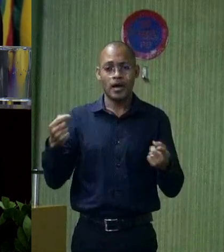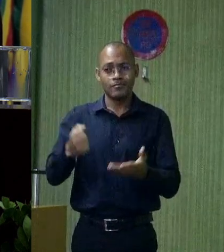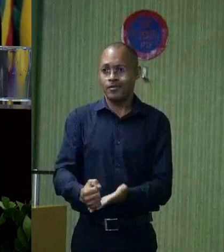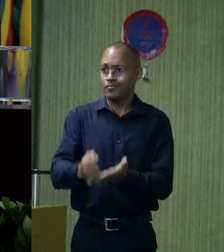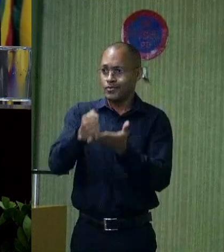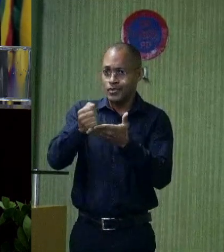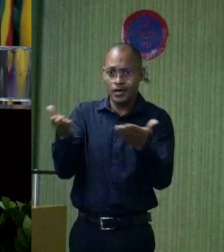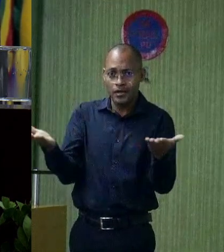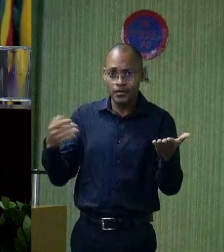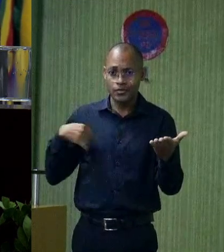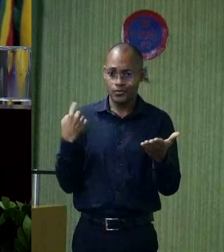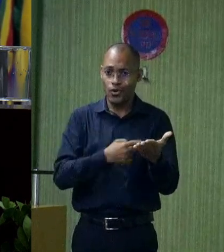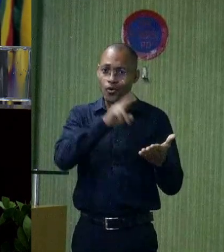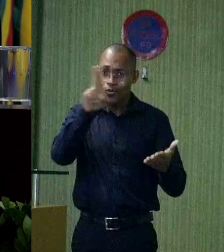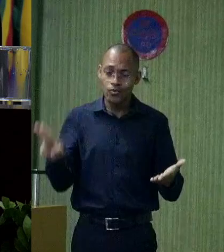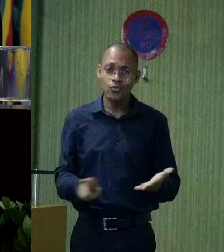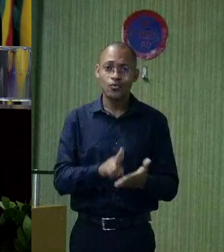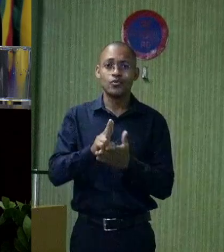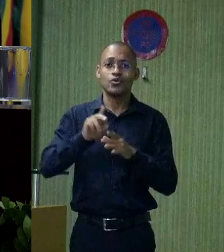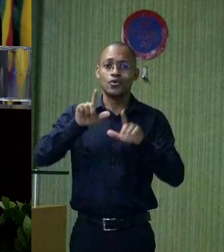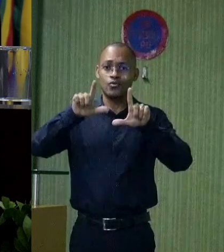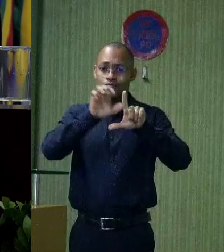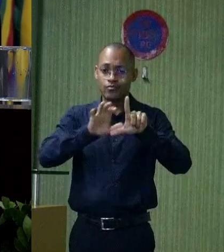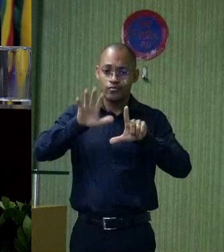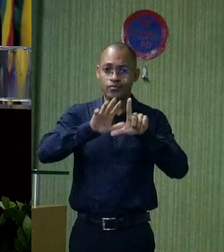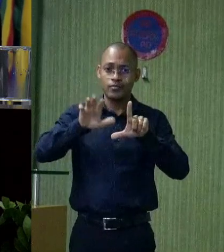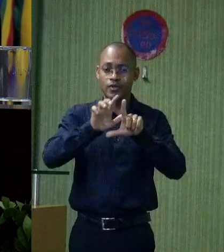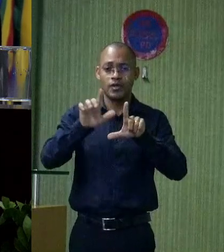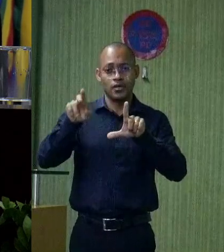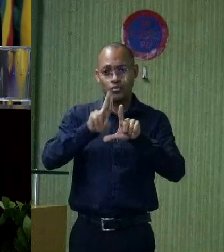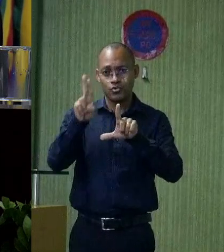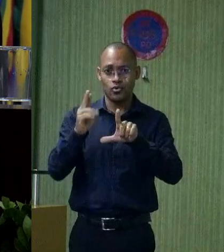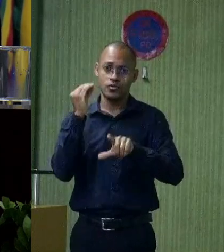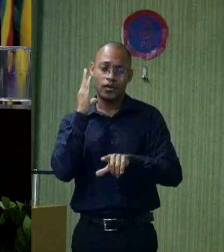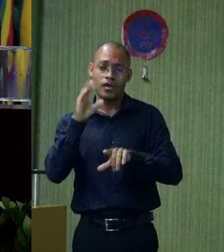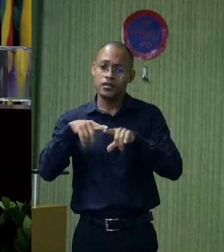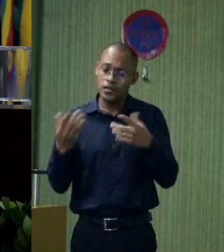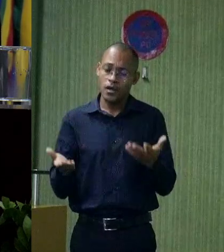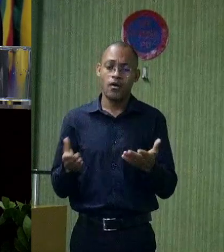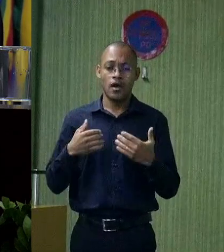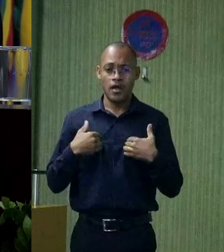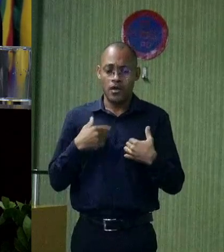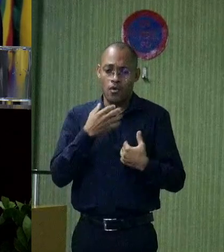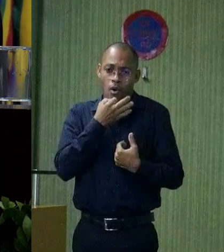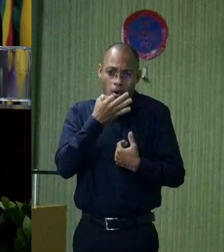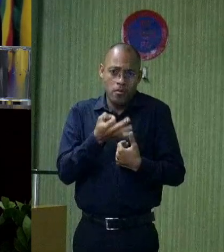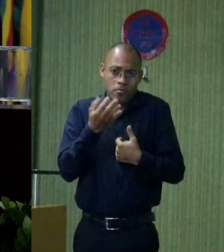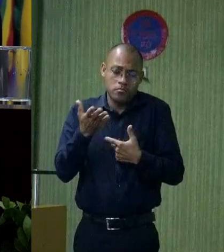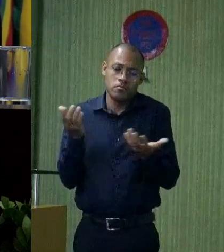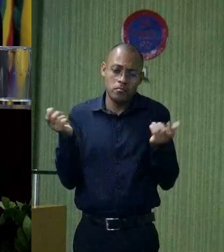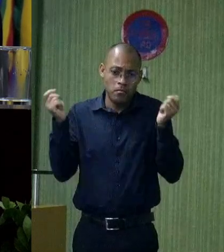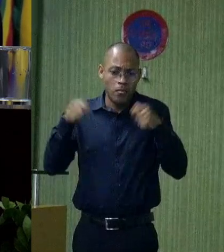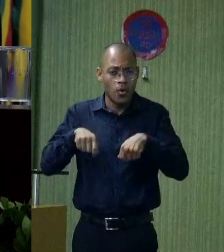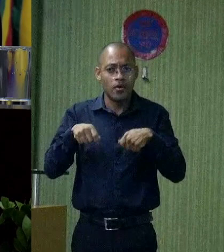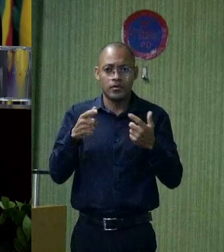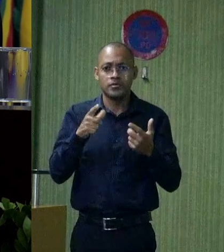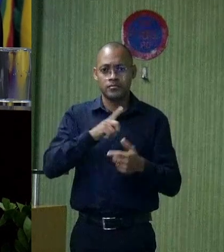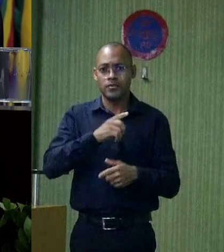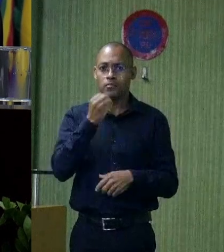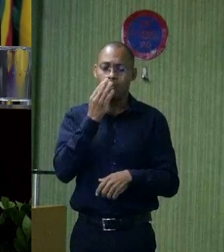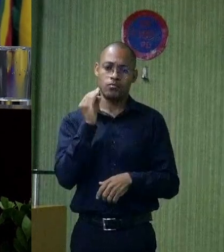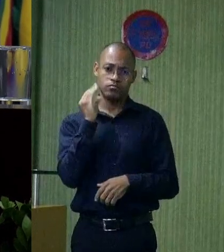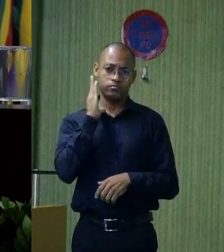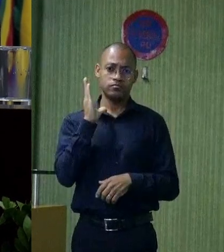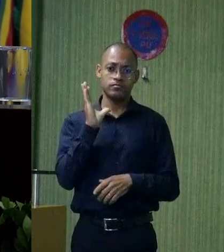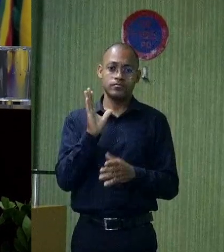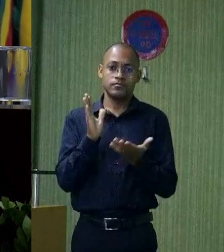aqui a gente usou o q code de vocês o celular né então ele pode também trazer vamos dizer assim um bom retorno bom pro estudante mas eu